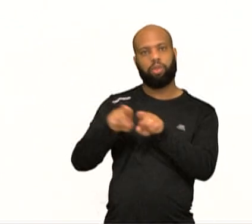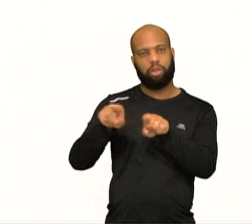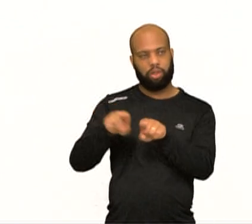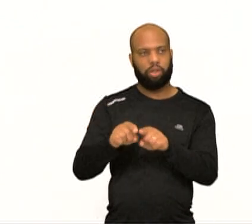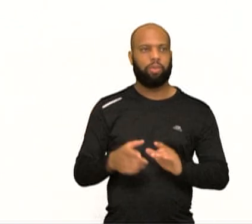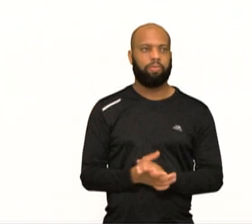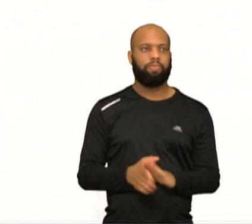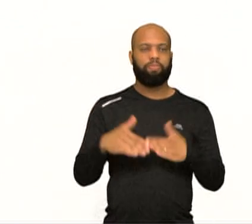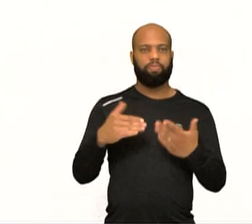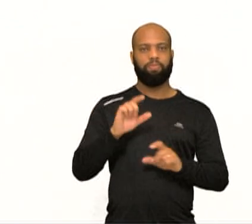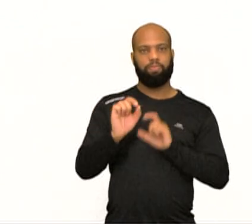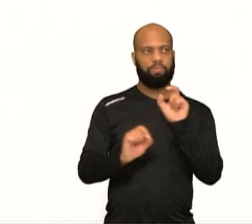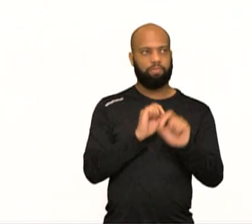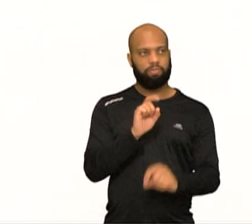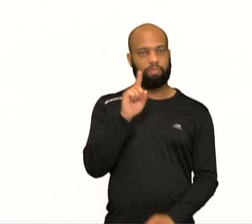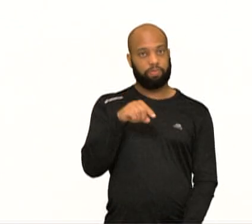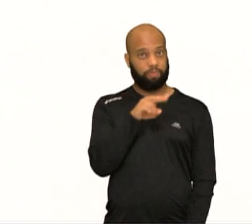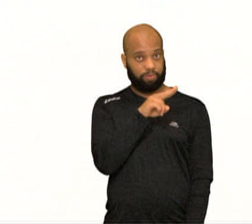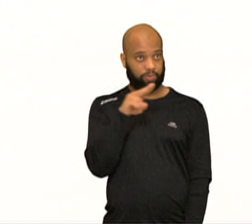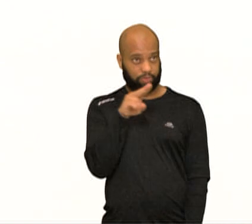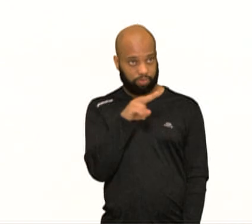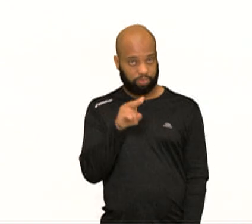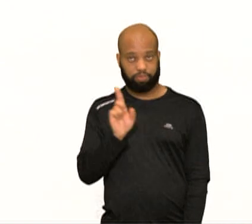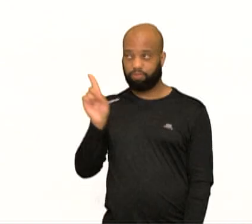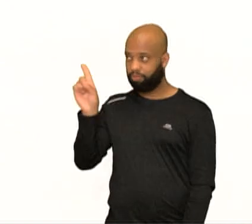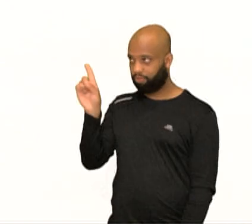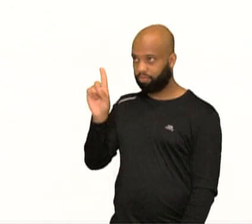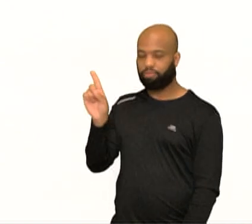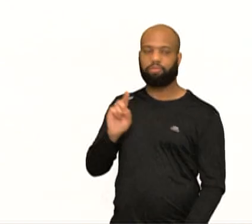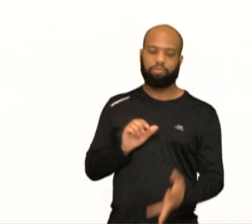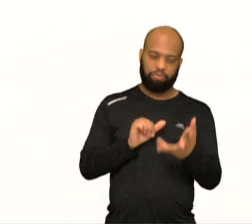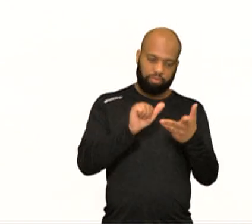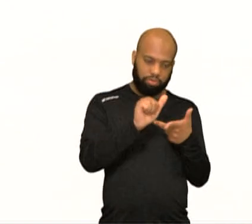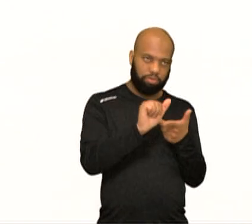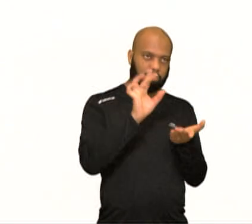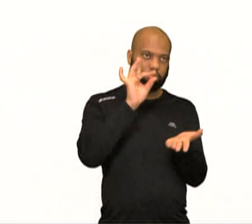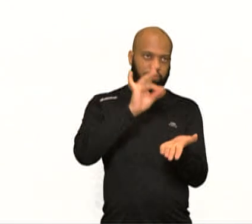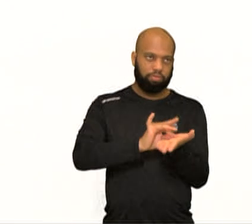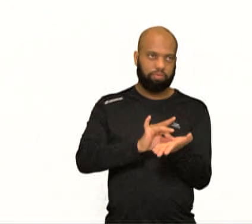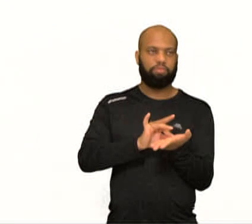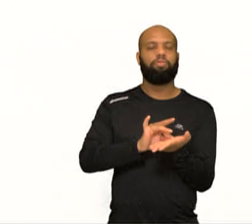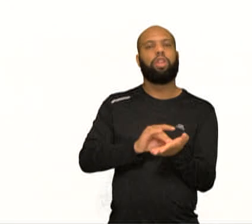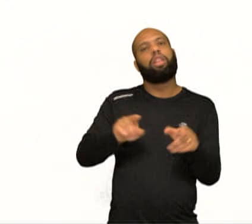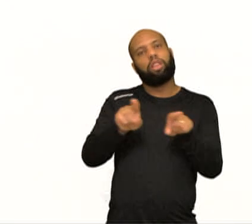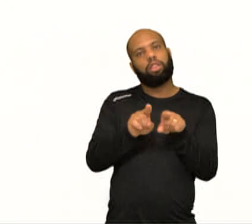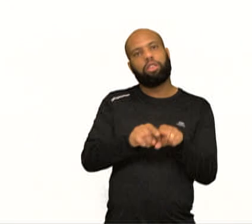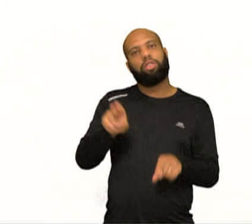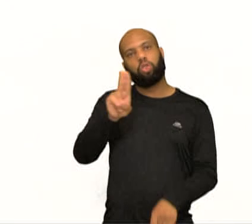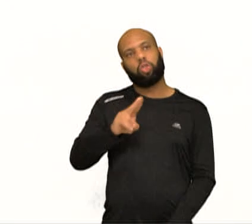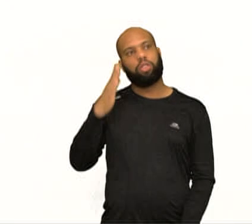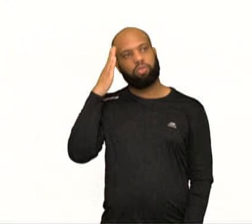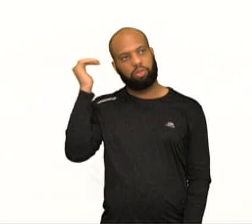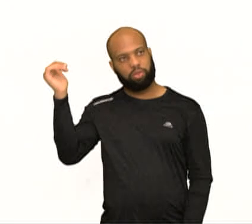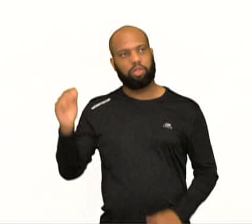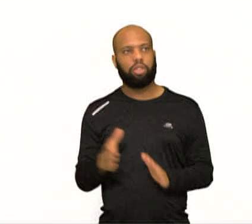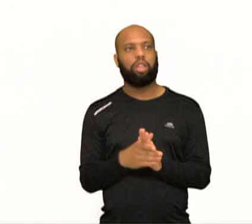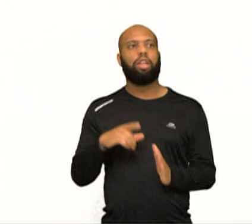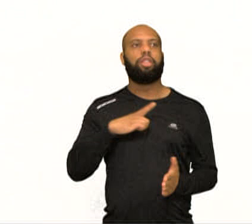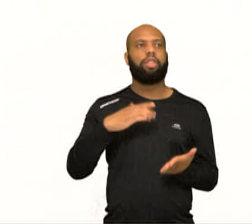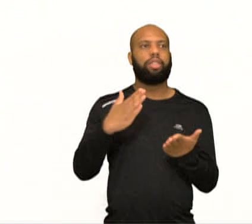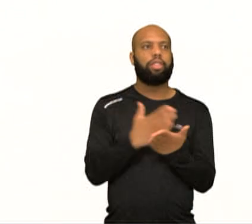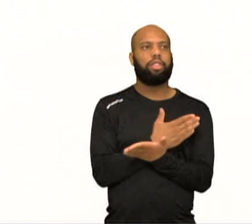fenilmetílica. Tá? Então, a nomenclatura desta substância, oficial e usual.